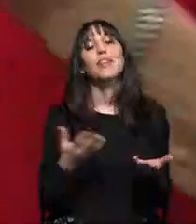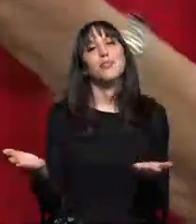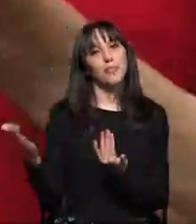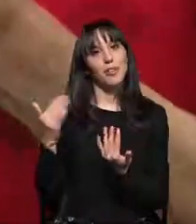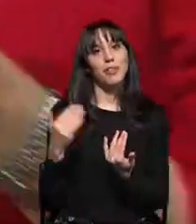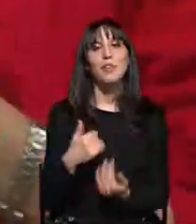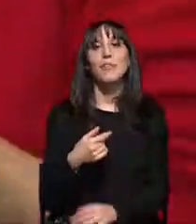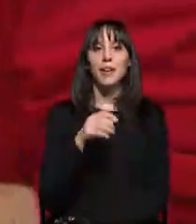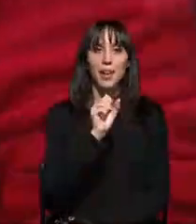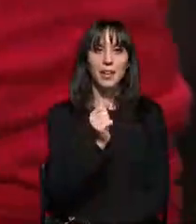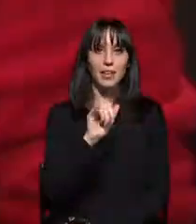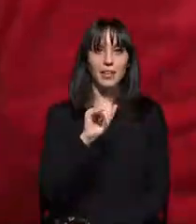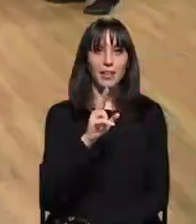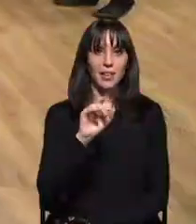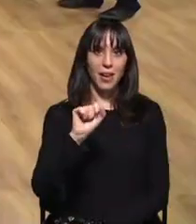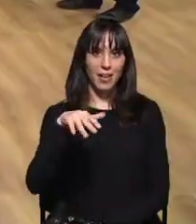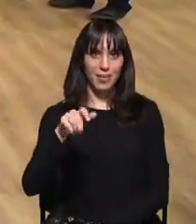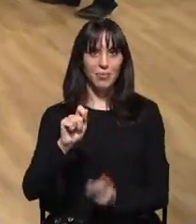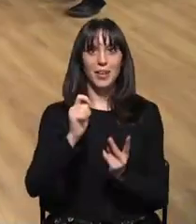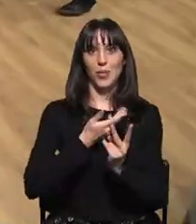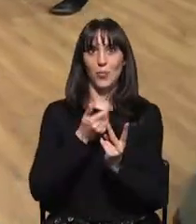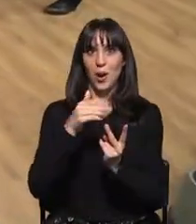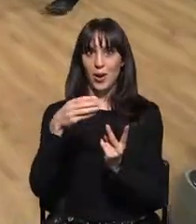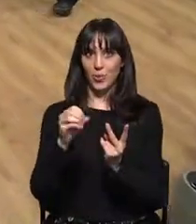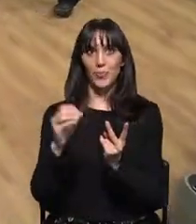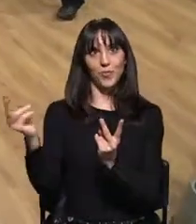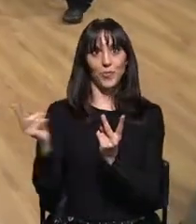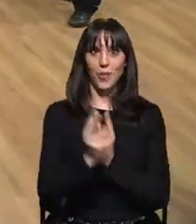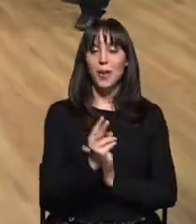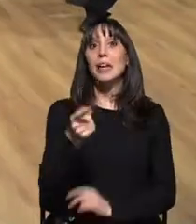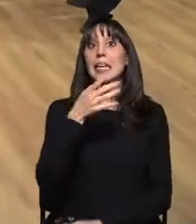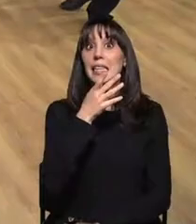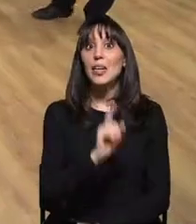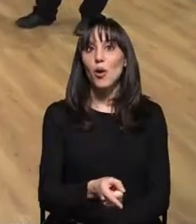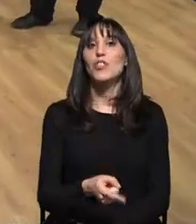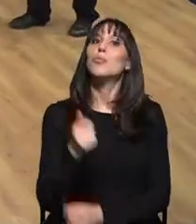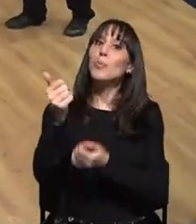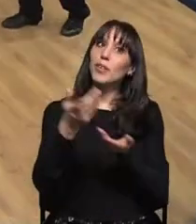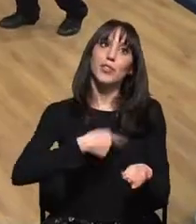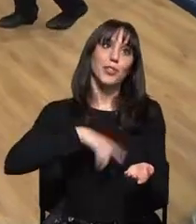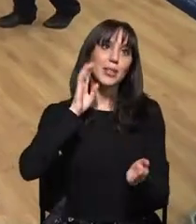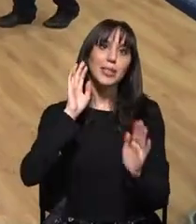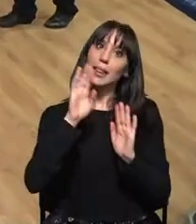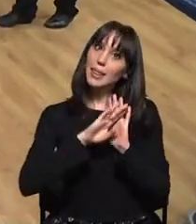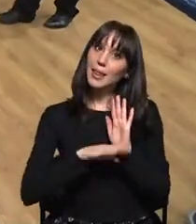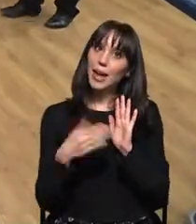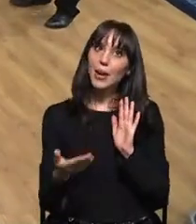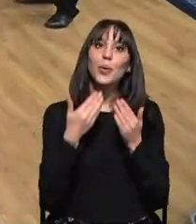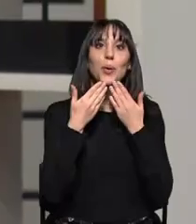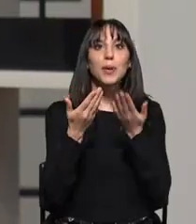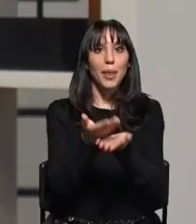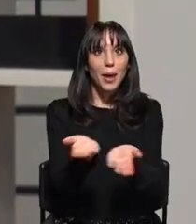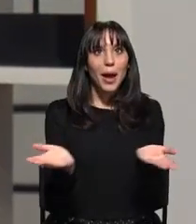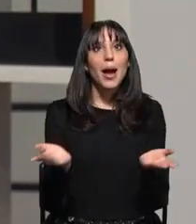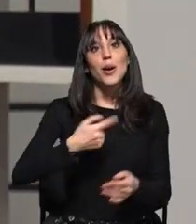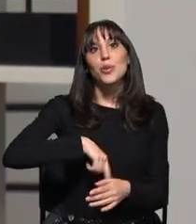Vou pedir ao Guilherme e ao Eduardo para se juntarem e aproveito para dizer, antes de mais, lá para casa, muito bem-vindos à nossa tarde, obrigada por estarem connosco.